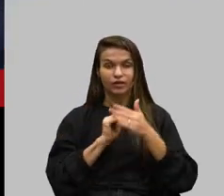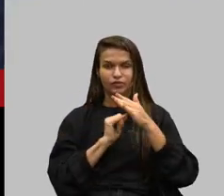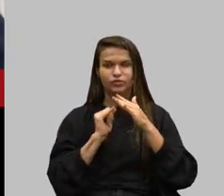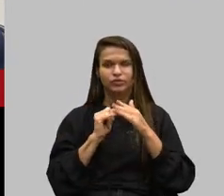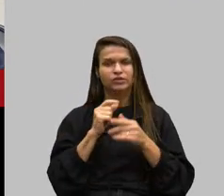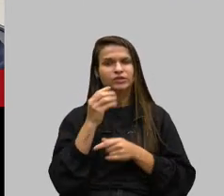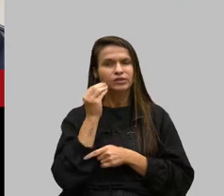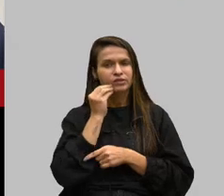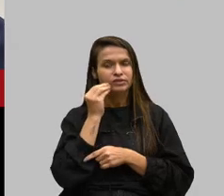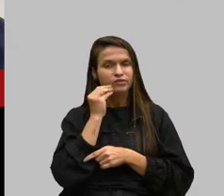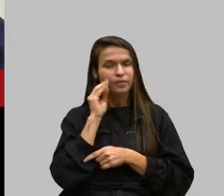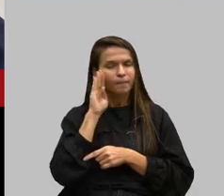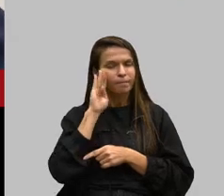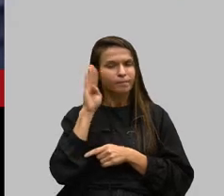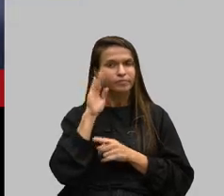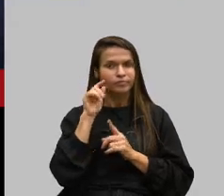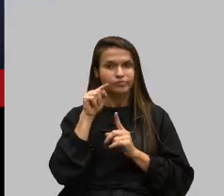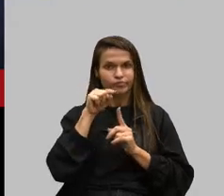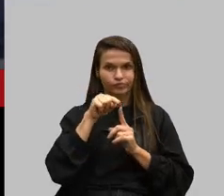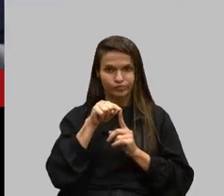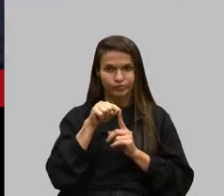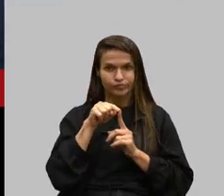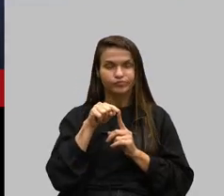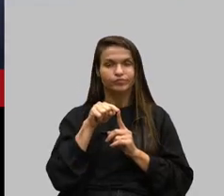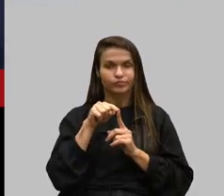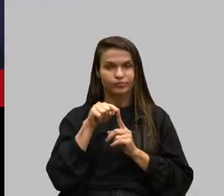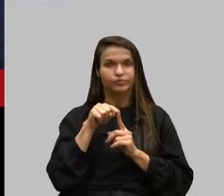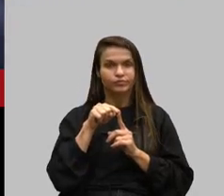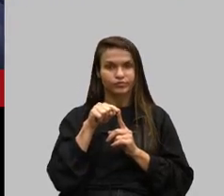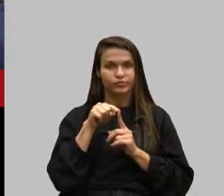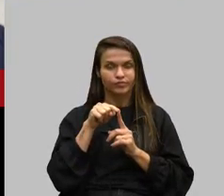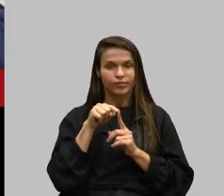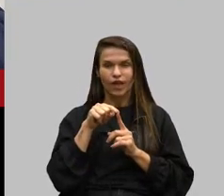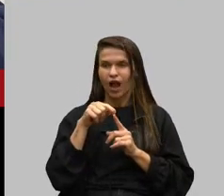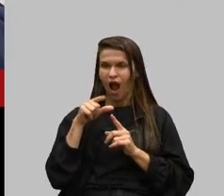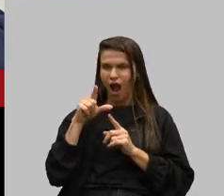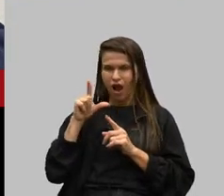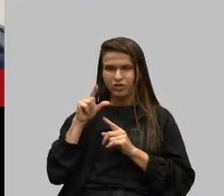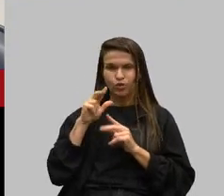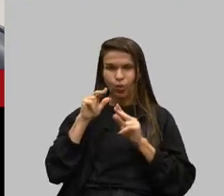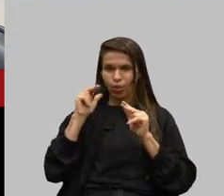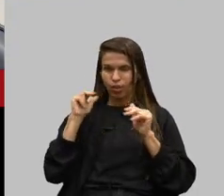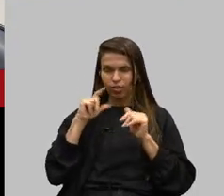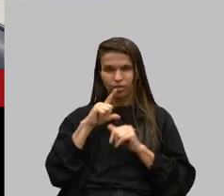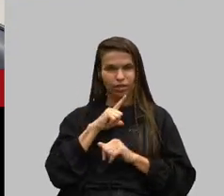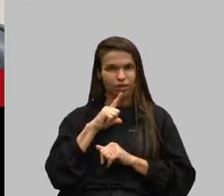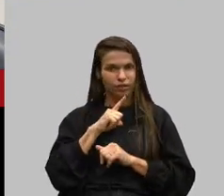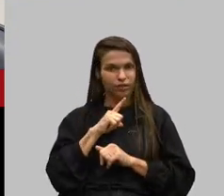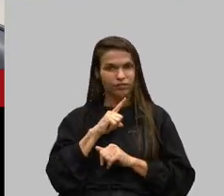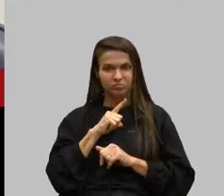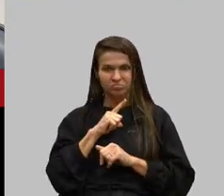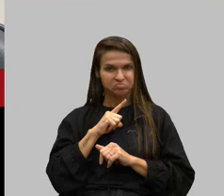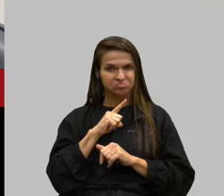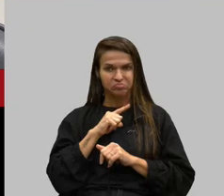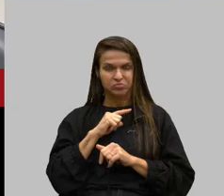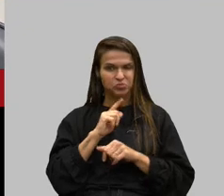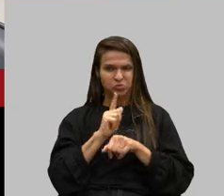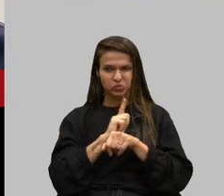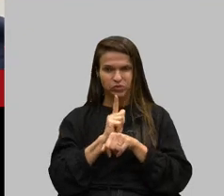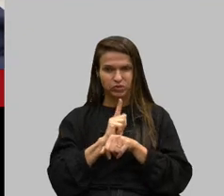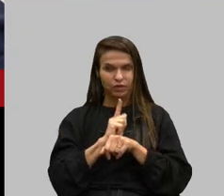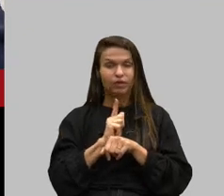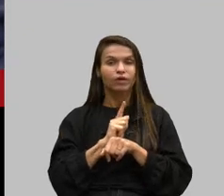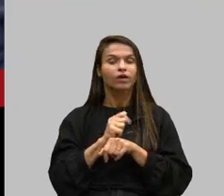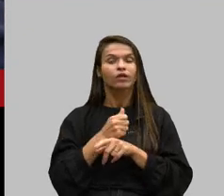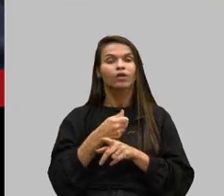tem como principal objetivo deputada Beatriz o ipseng Nunca teve e nunca terá pelo menos durante a gestão do governador romeuzema